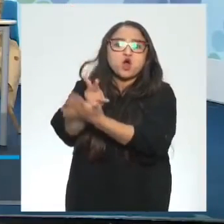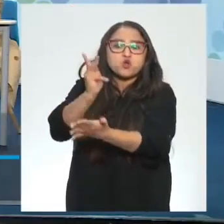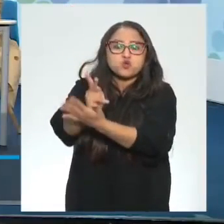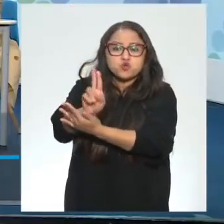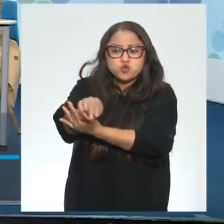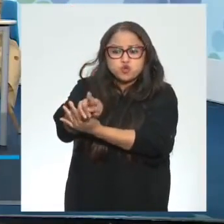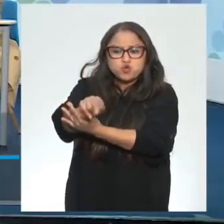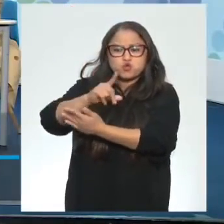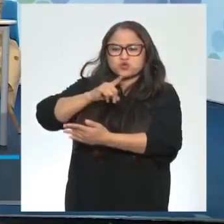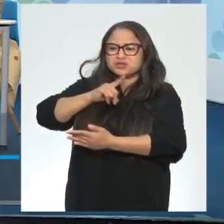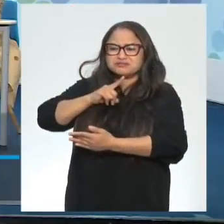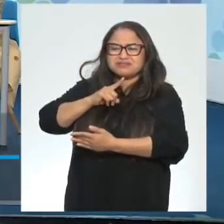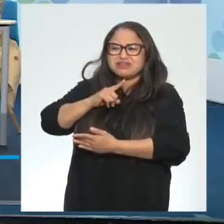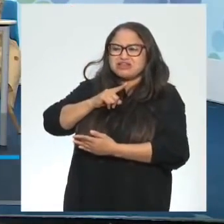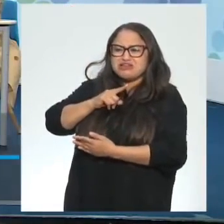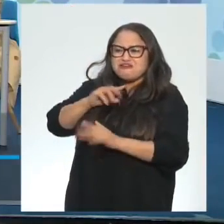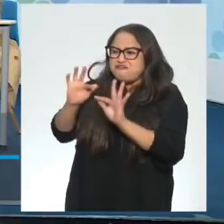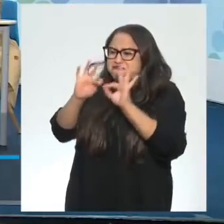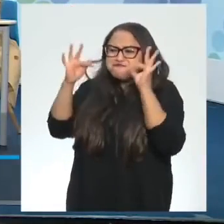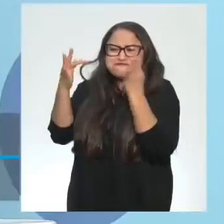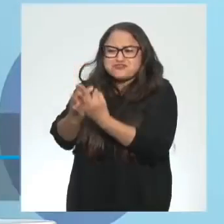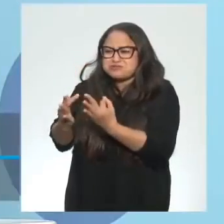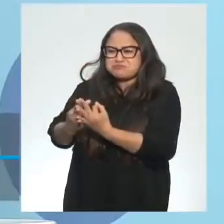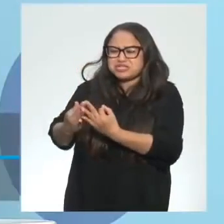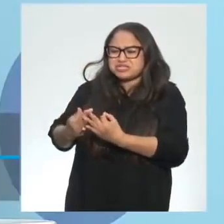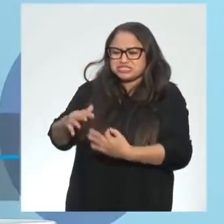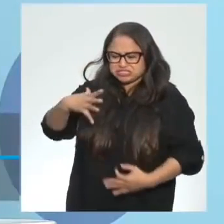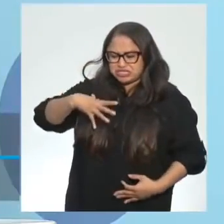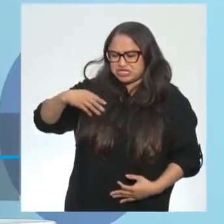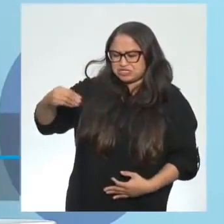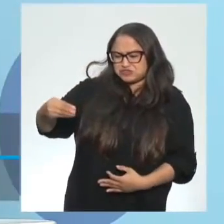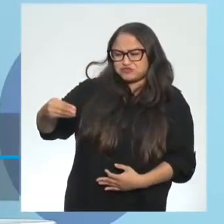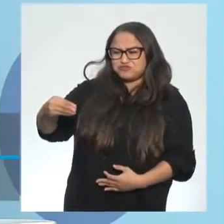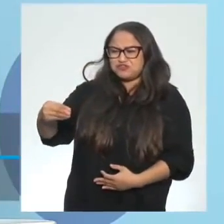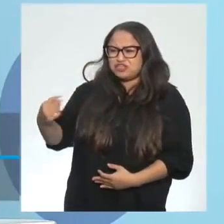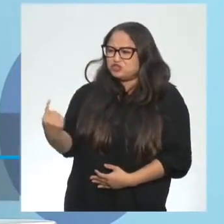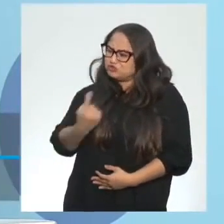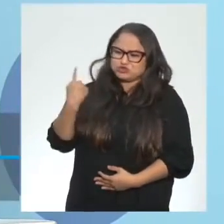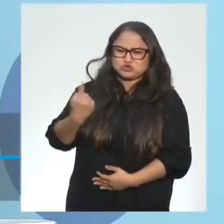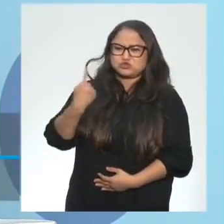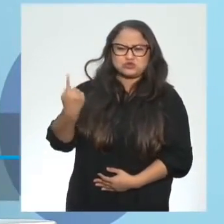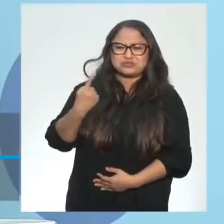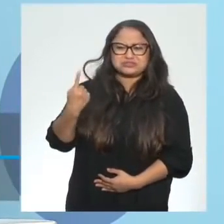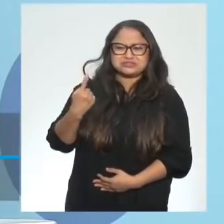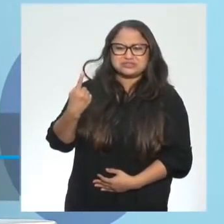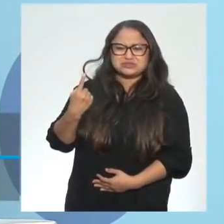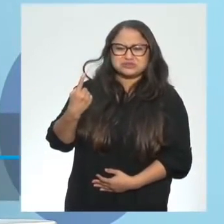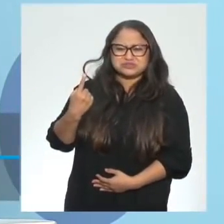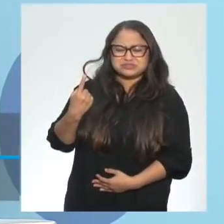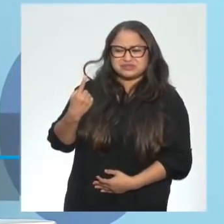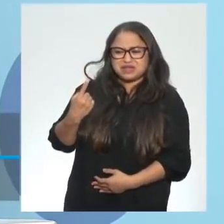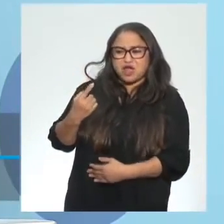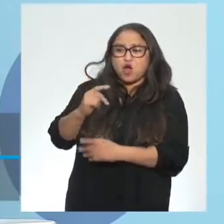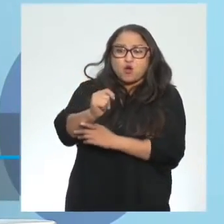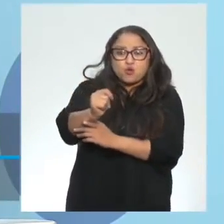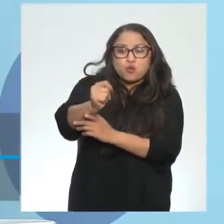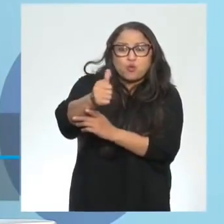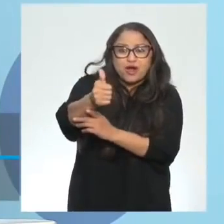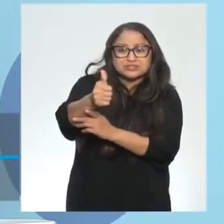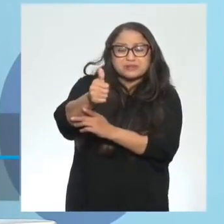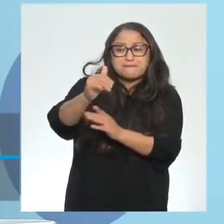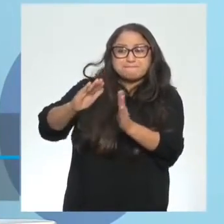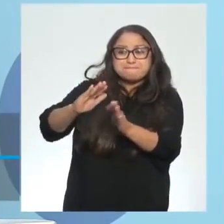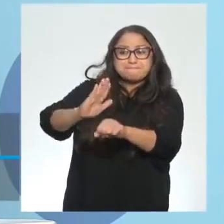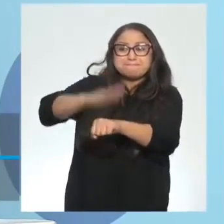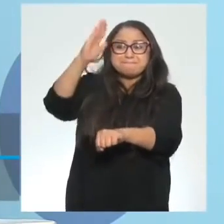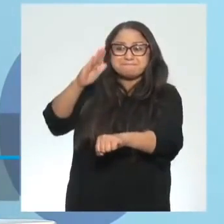grande de órfãos, né? Boa parte das crianças francesas, por exemplo, se tornaram órfãs. Imagina, quase que mais da metade